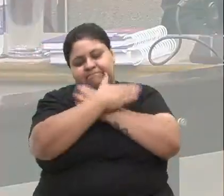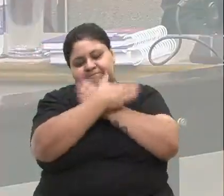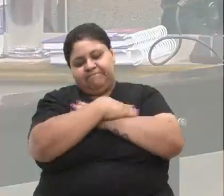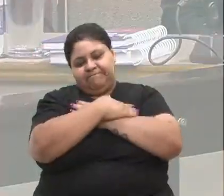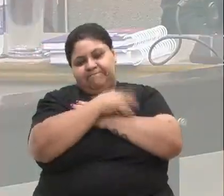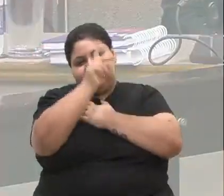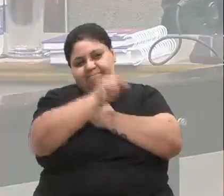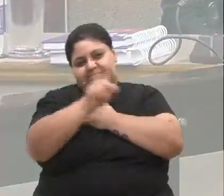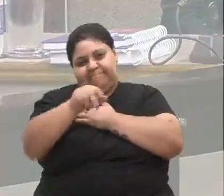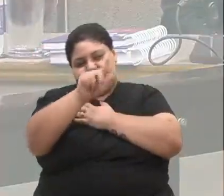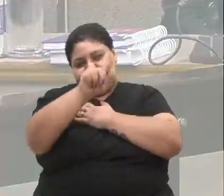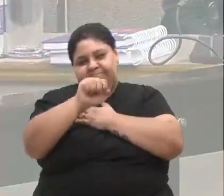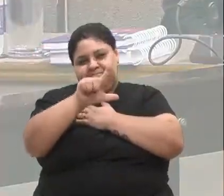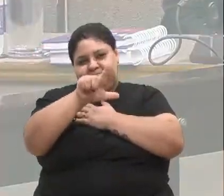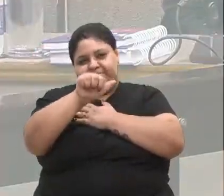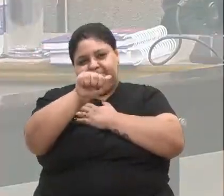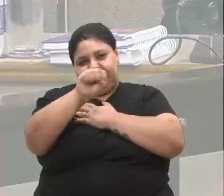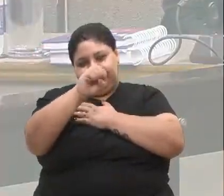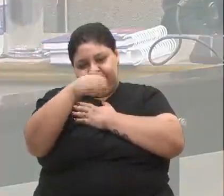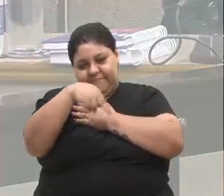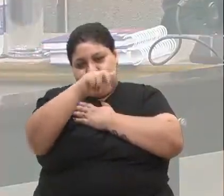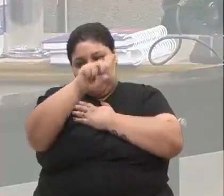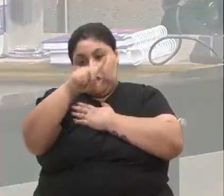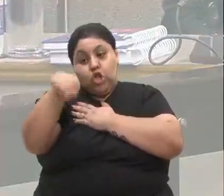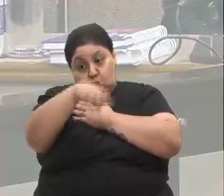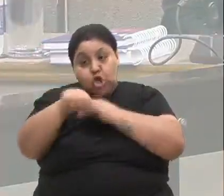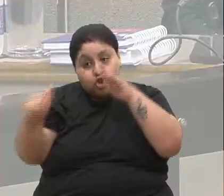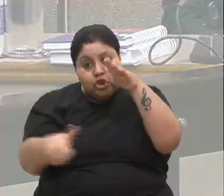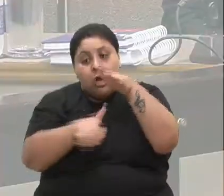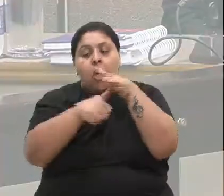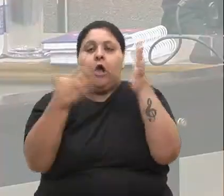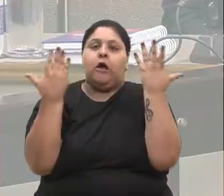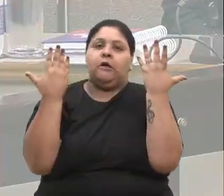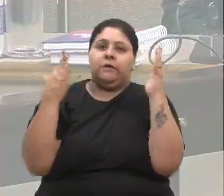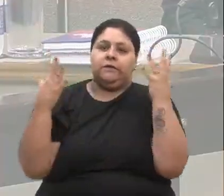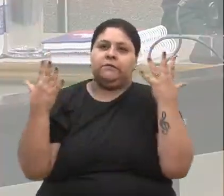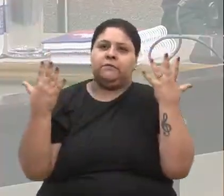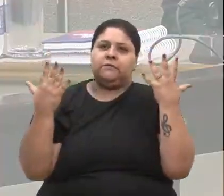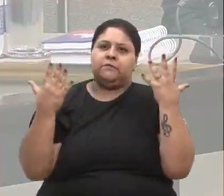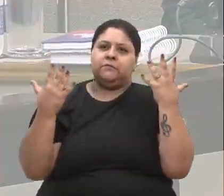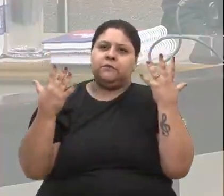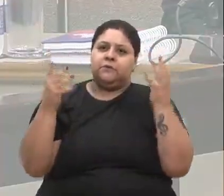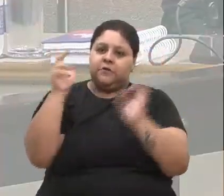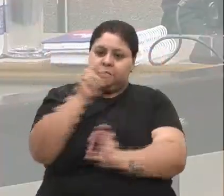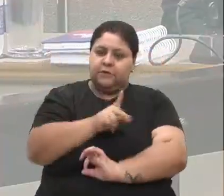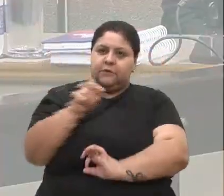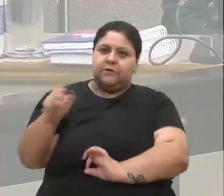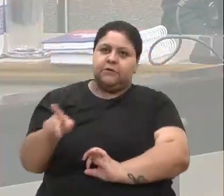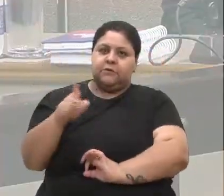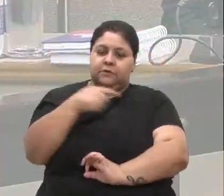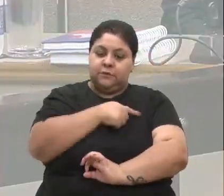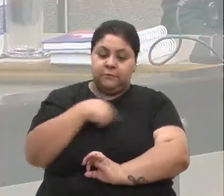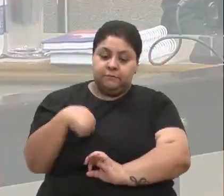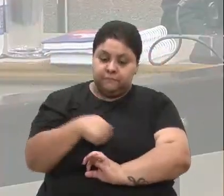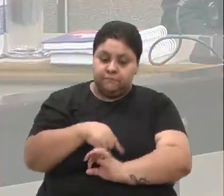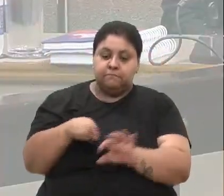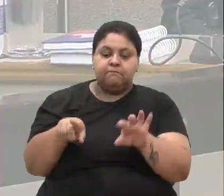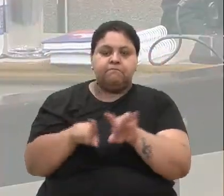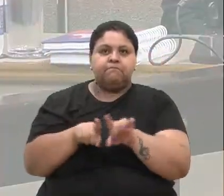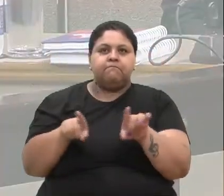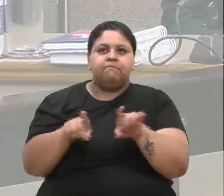ao professor Gelson, o nosso reitor, e parabenizar o nosso professor Zanquim também por